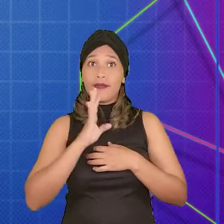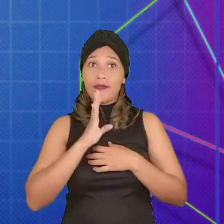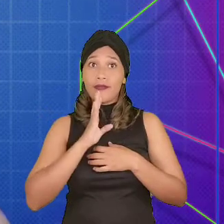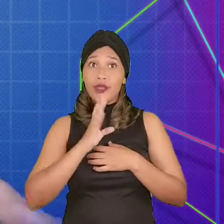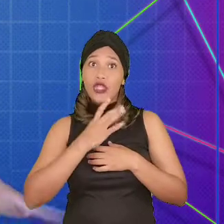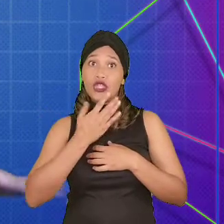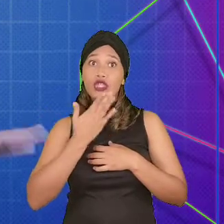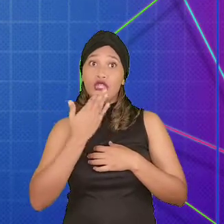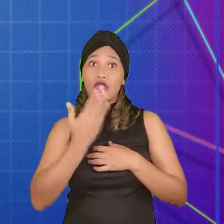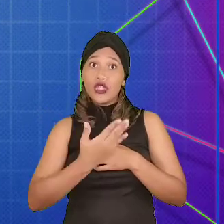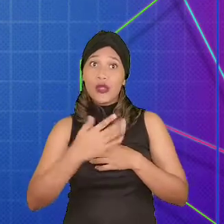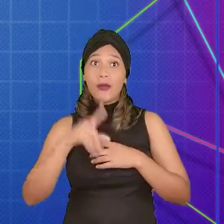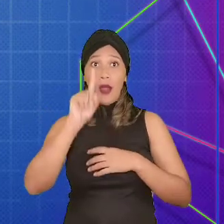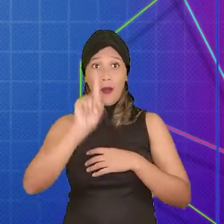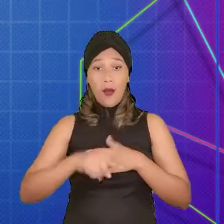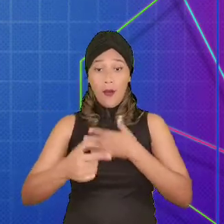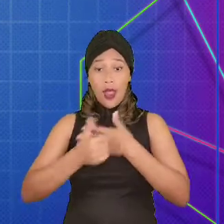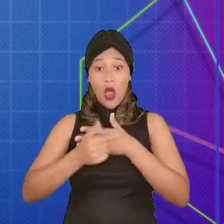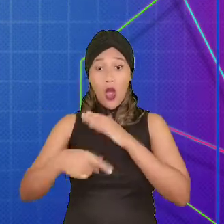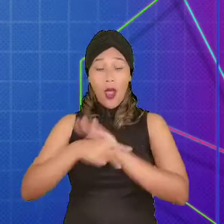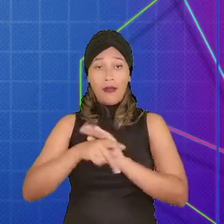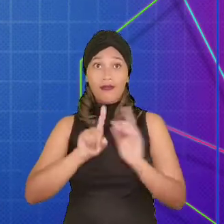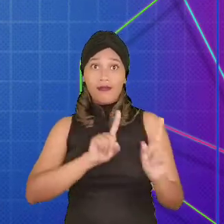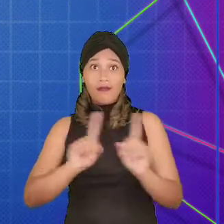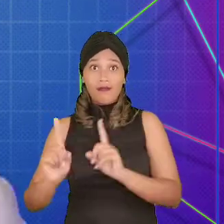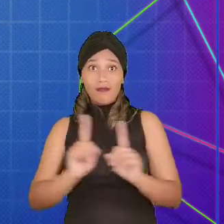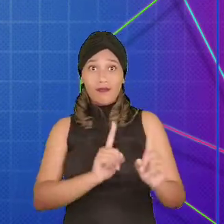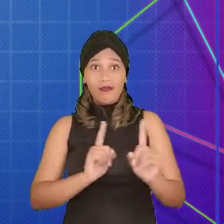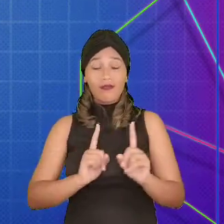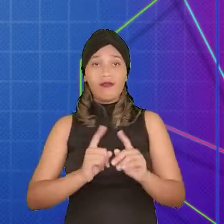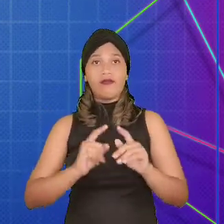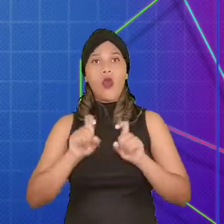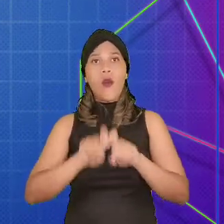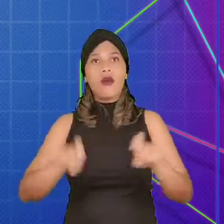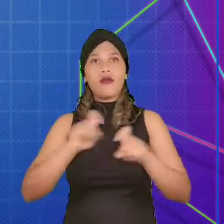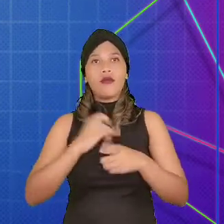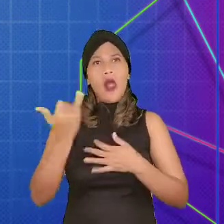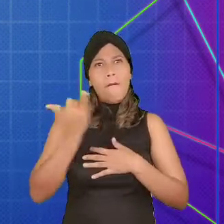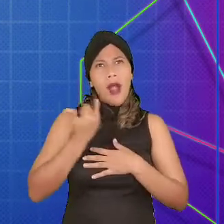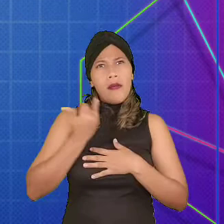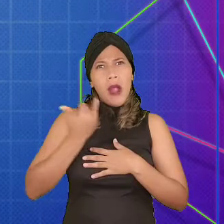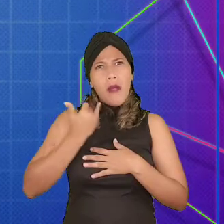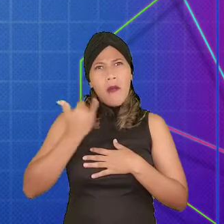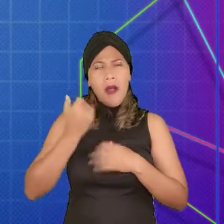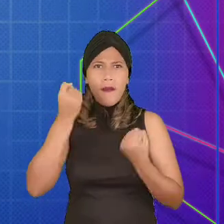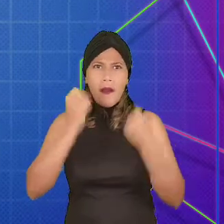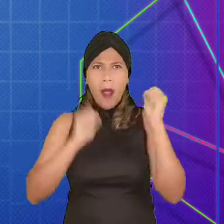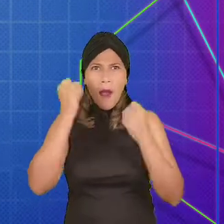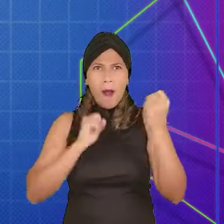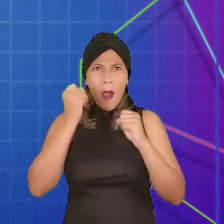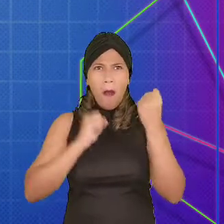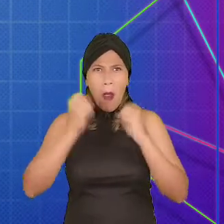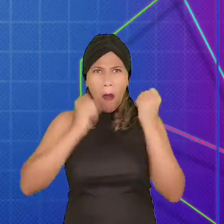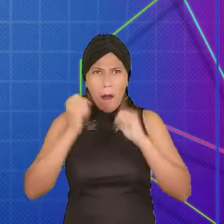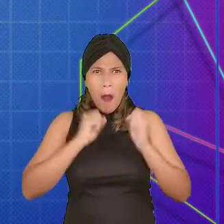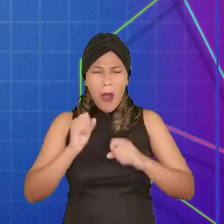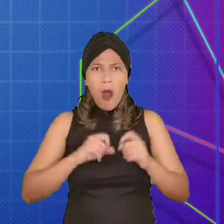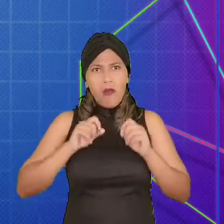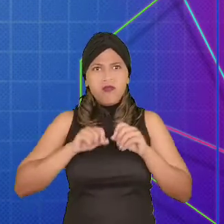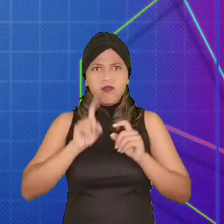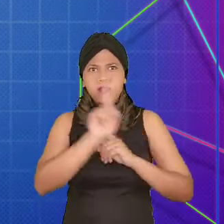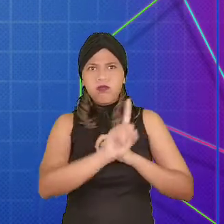sistemas. Pois quando a gente pedir para um personagem se deslocar de um canto a outro da tela, O nosso computador estará vendo as